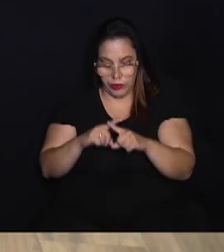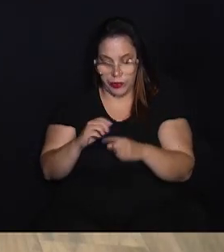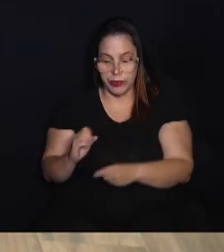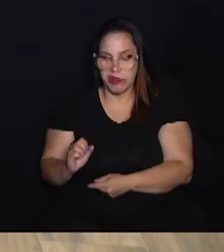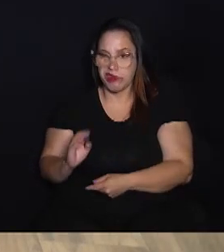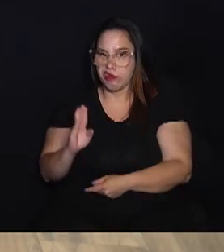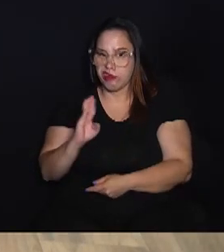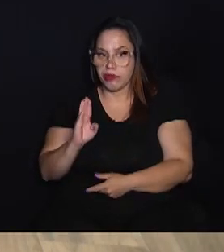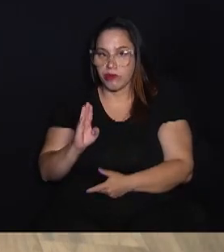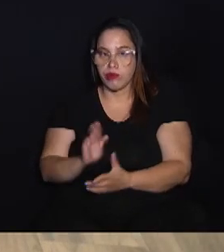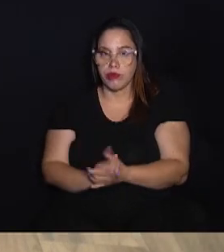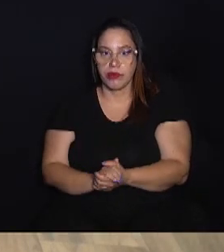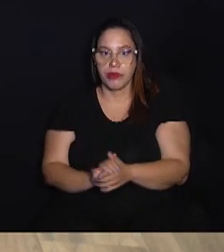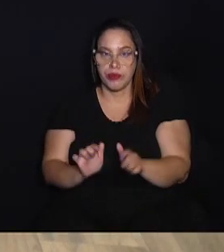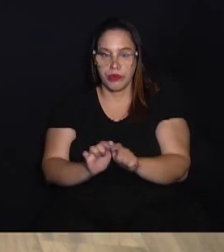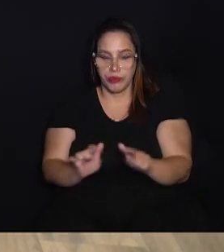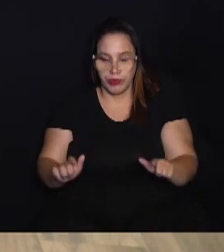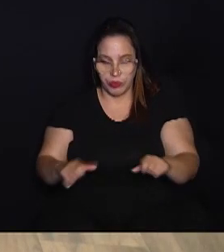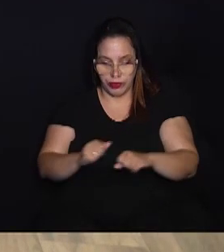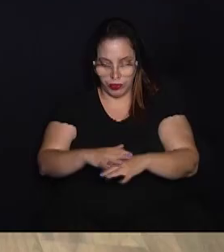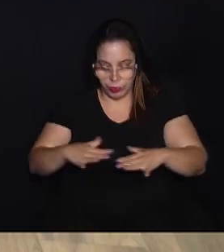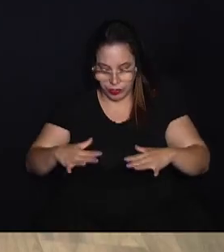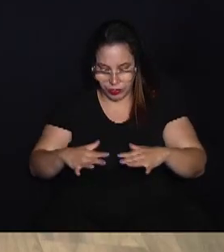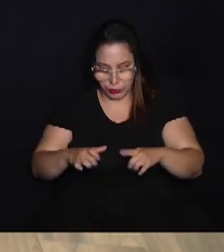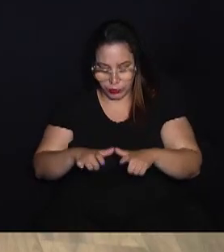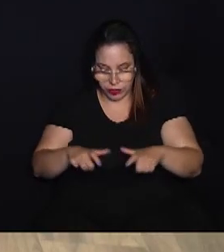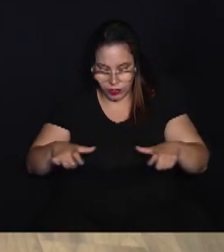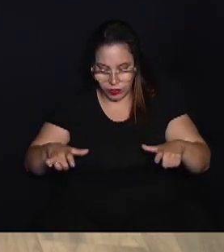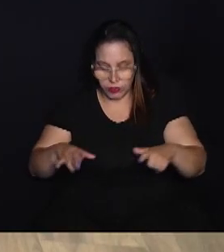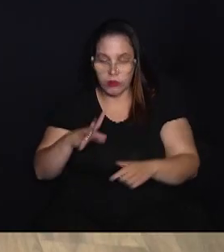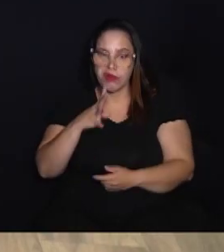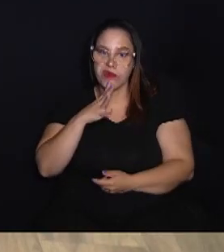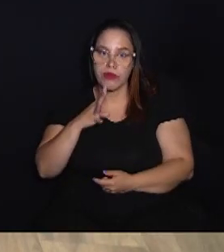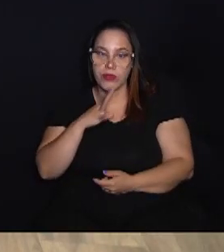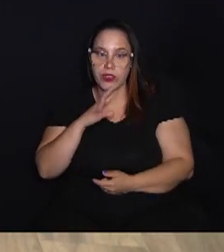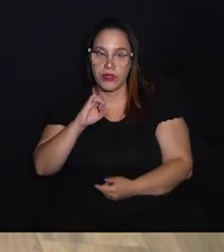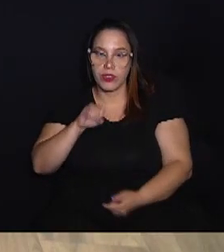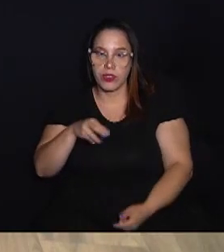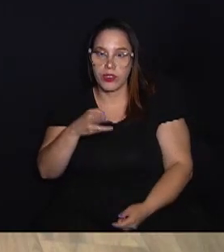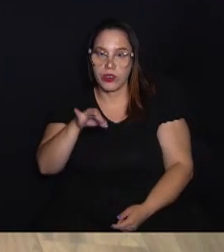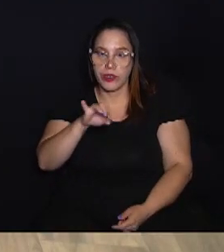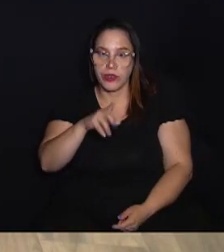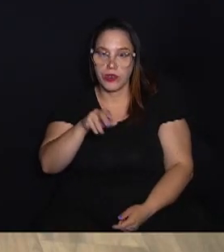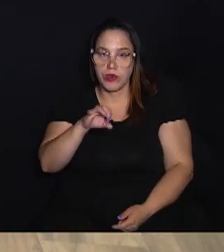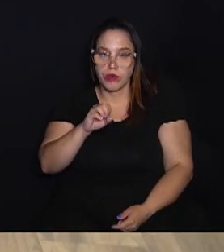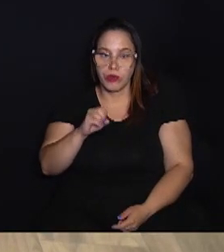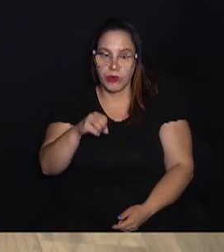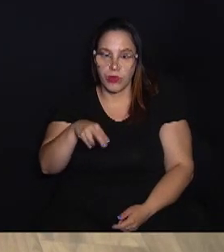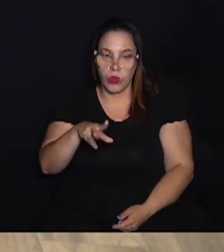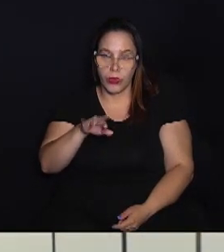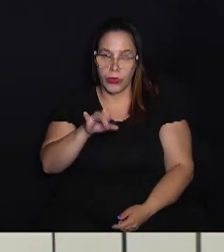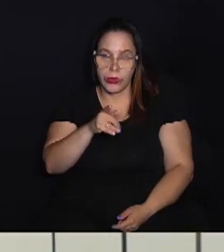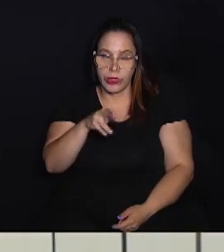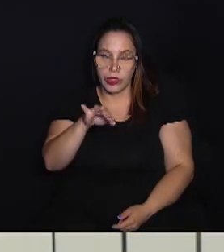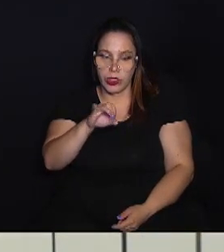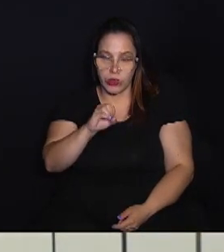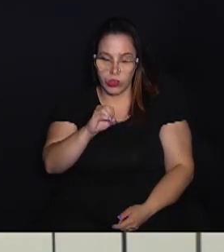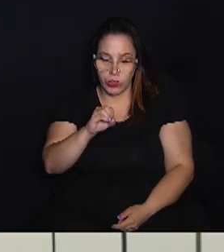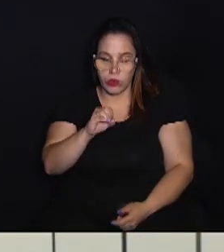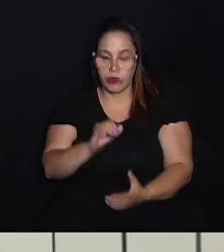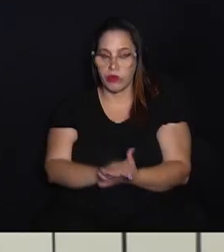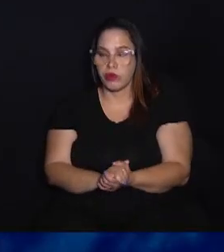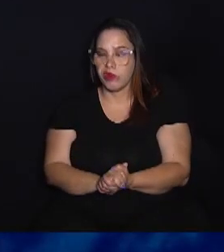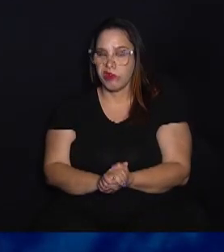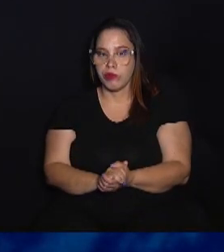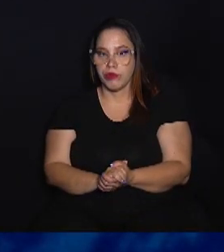Série B no gramado do Jorge Ismael de Biasi, conhecido como o Jorjão, em Novo Horizonte. O Novo Horizontino,